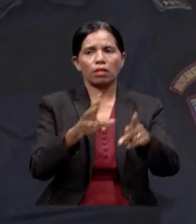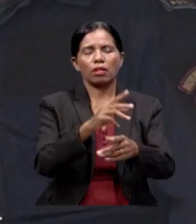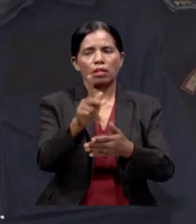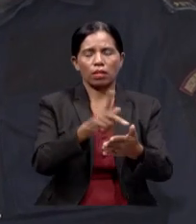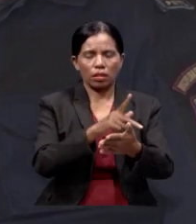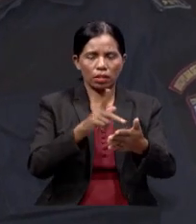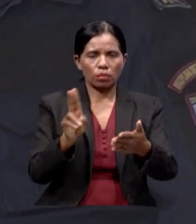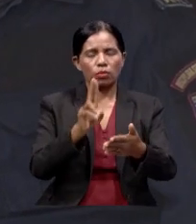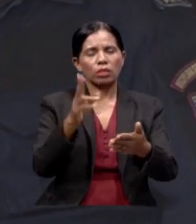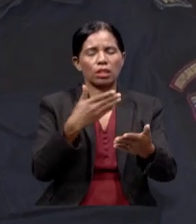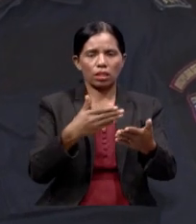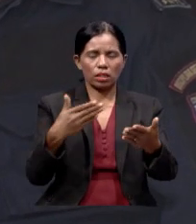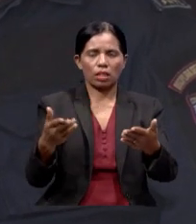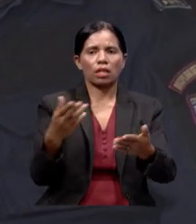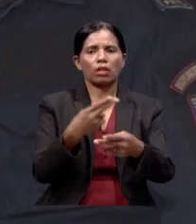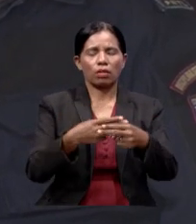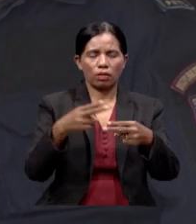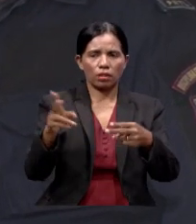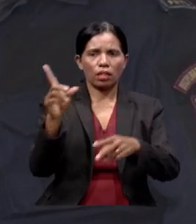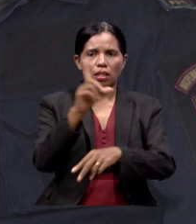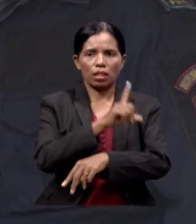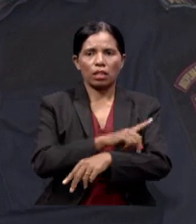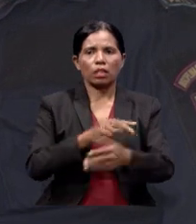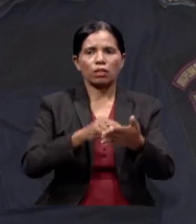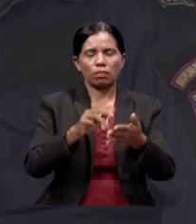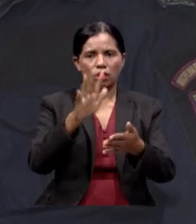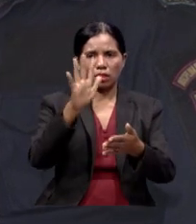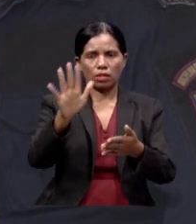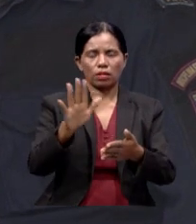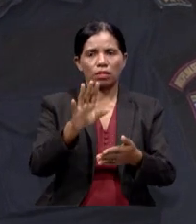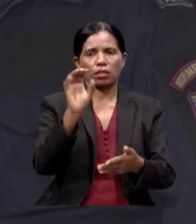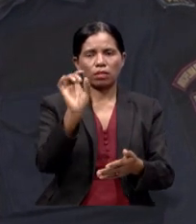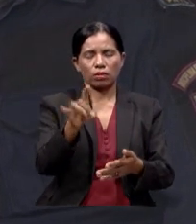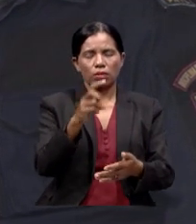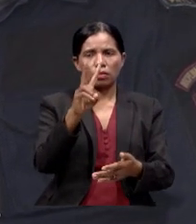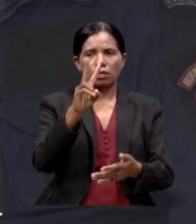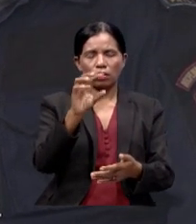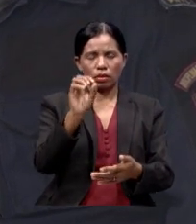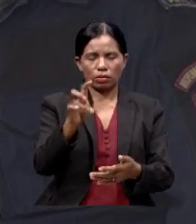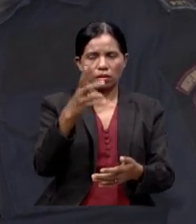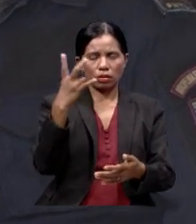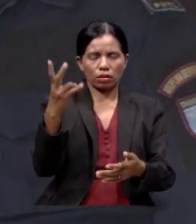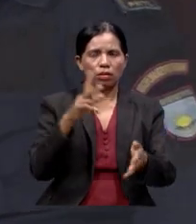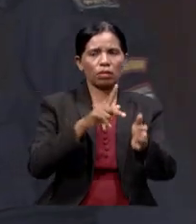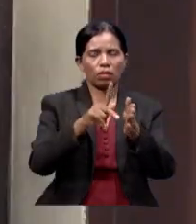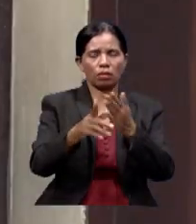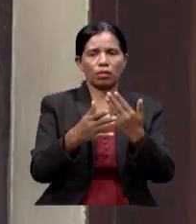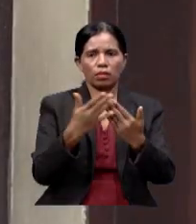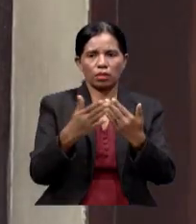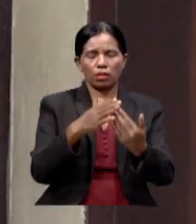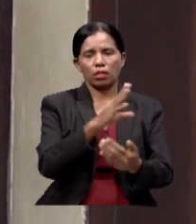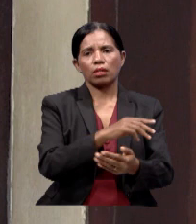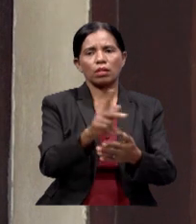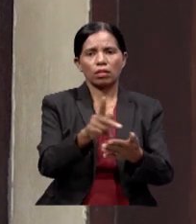arma branca, nebe previsto e a lei número 5, barra de rua Sanulo Resinhito, crime homicídio simples, nomos